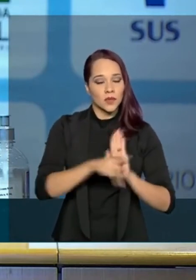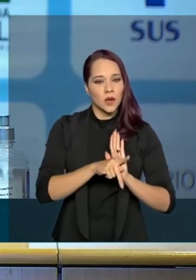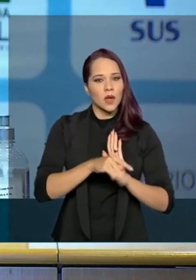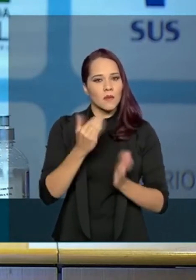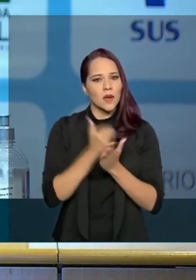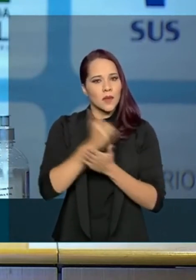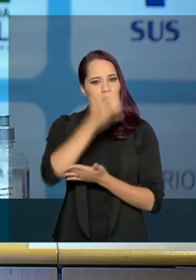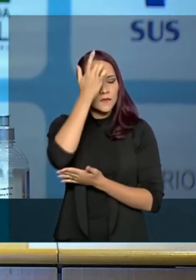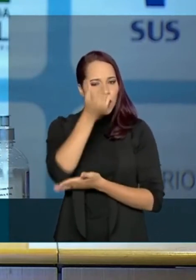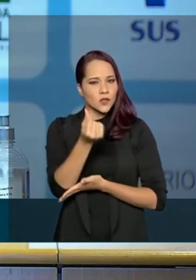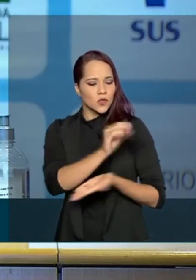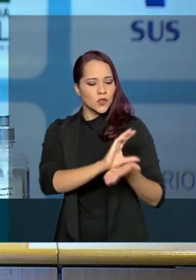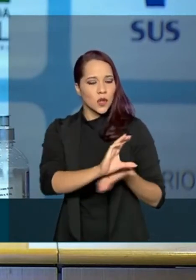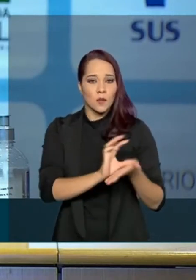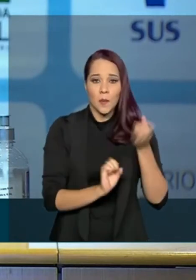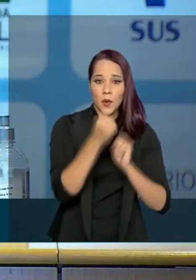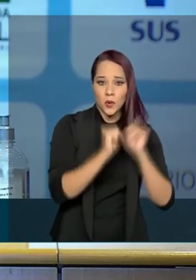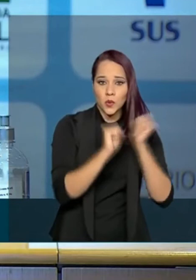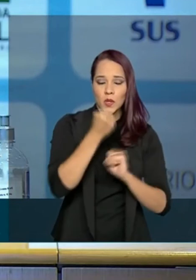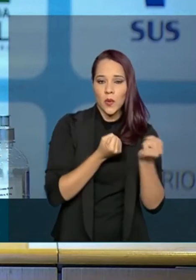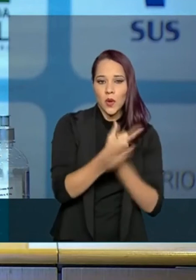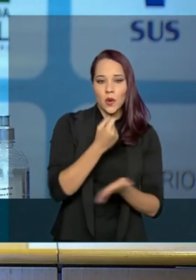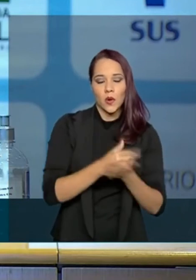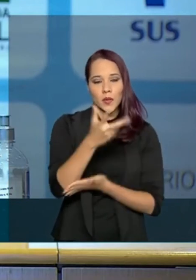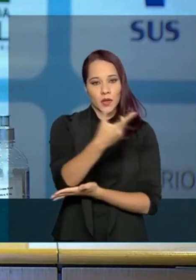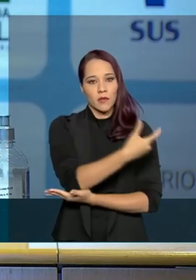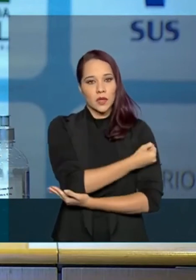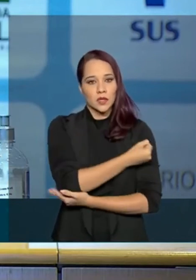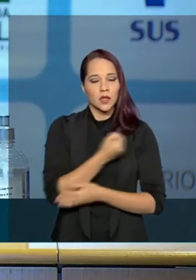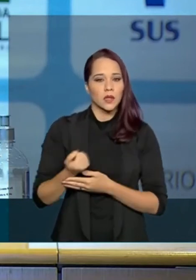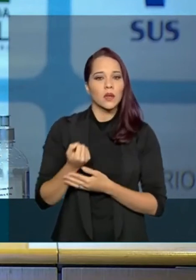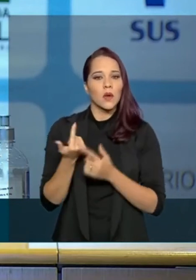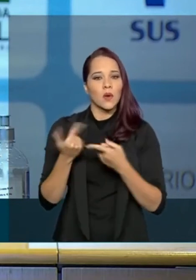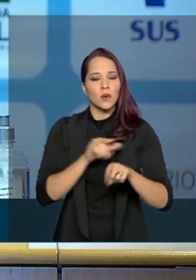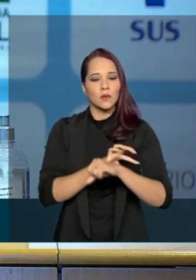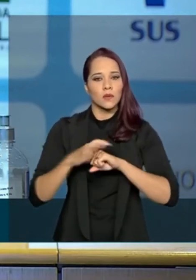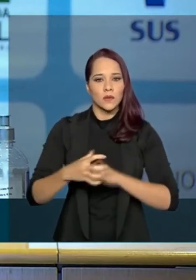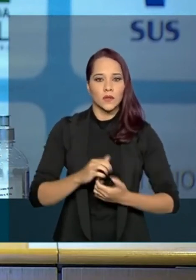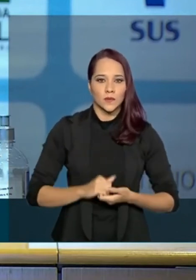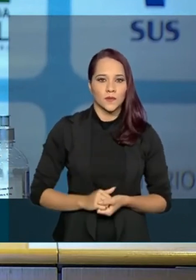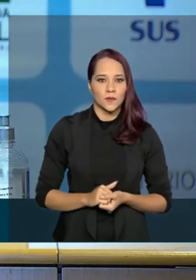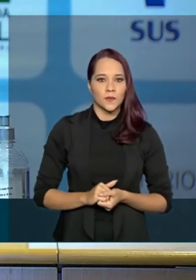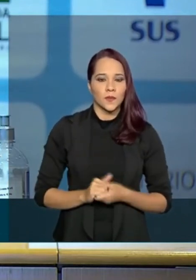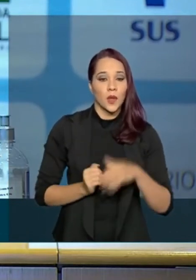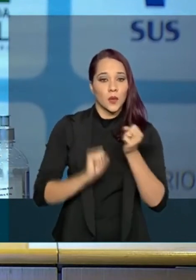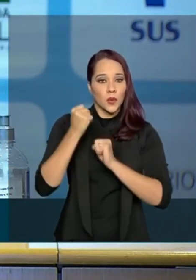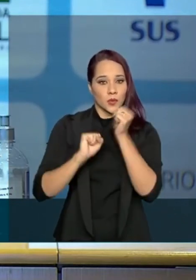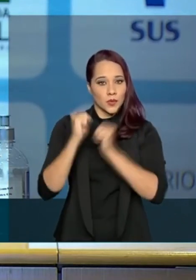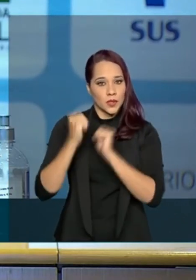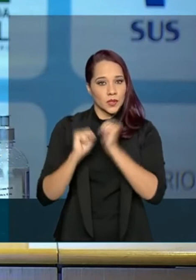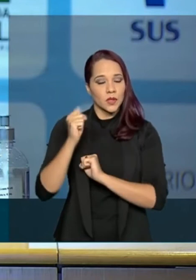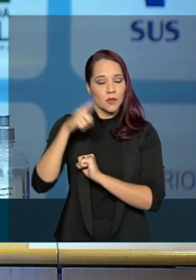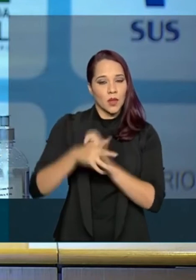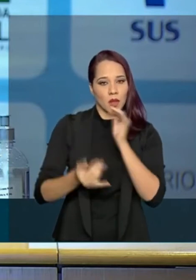viabilizar recursos para a produção e aquisição da vacina contra a Covid-19, produzida